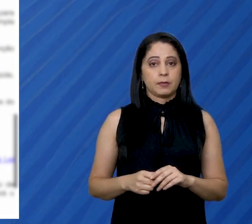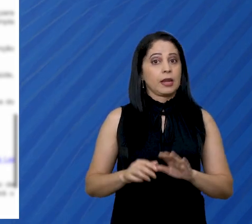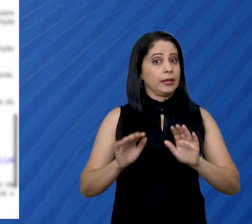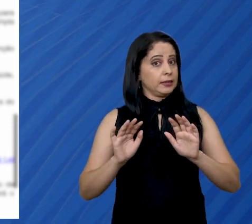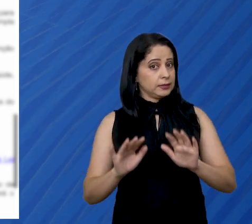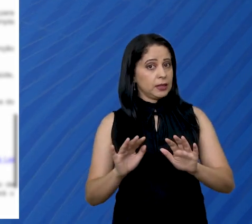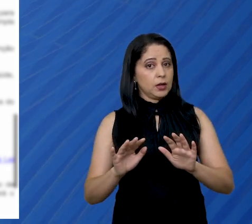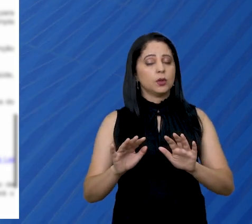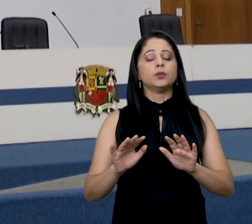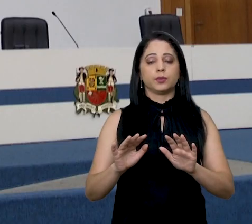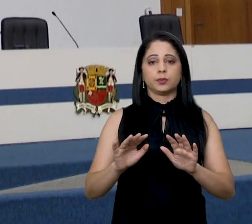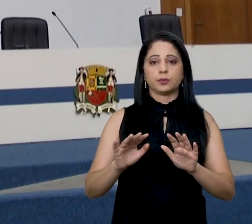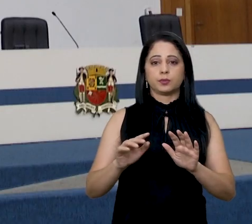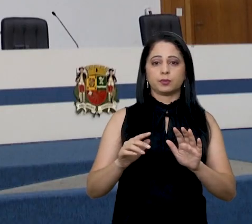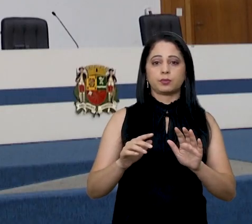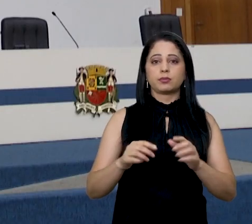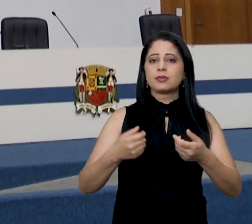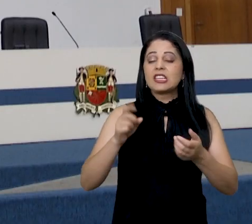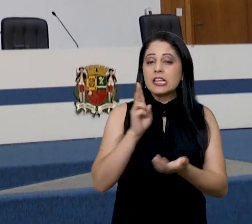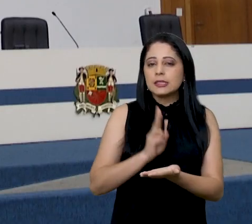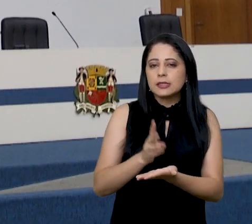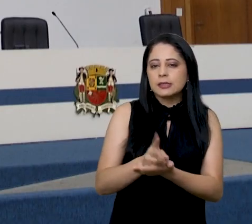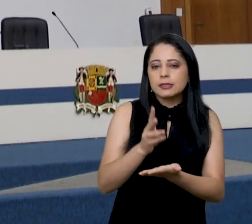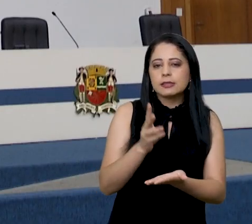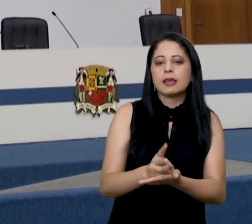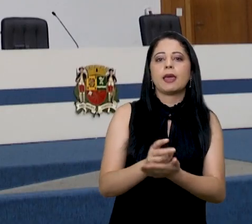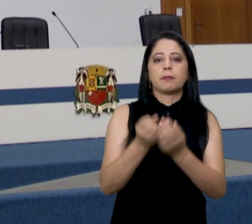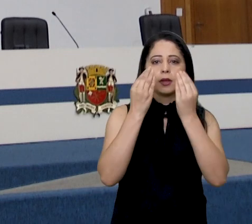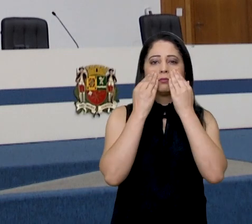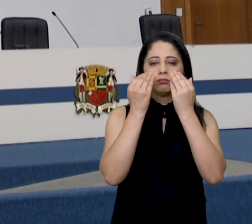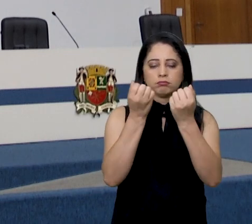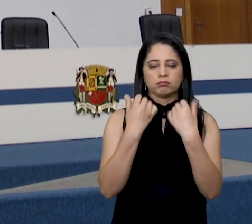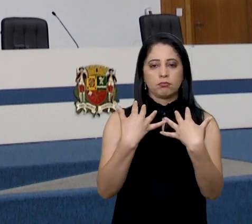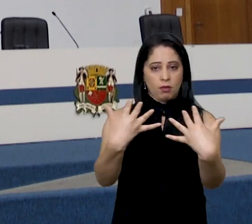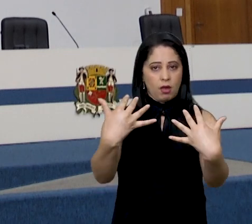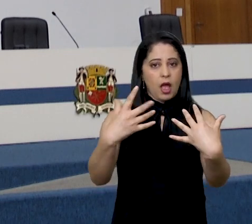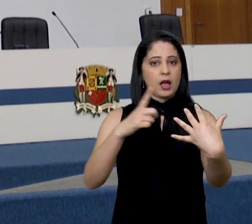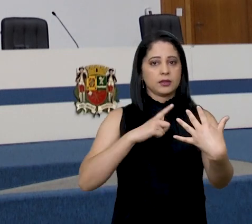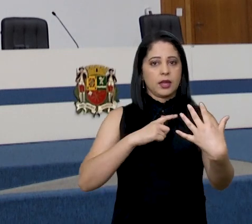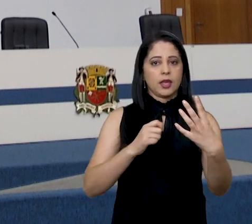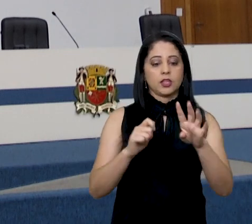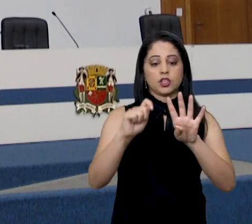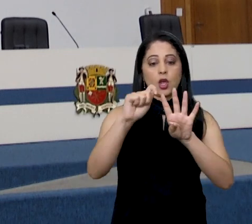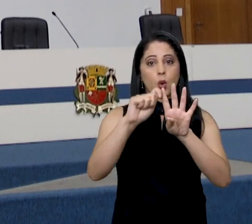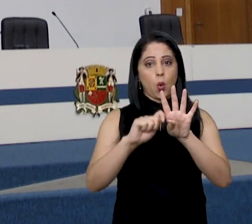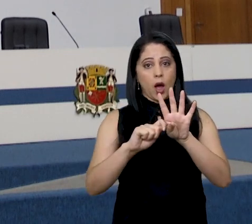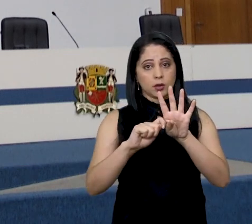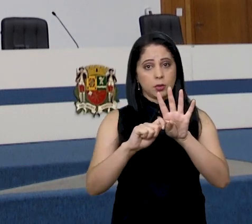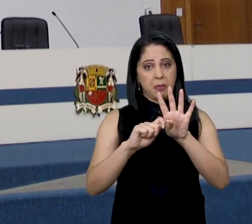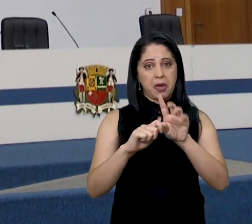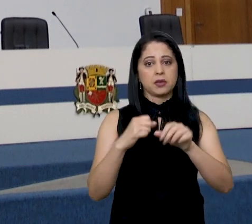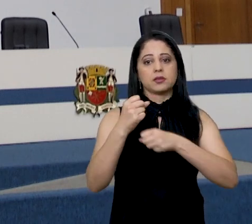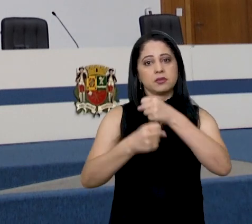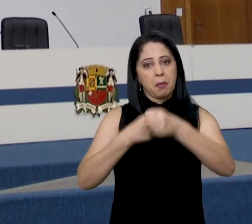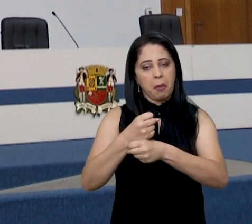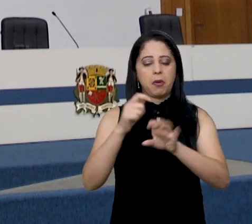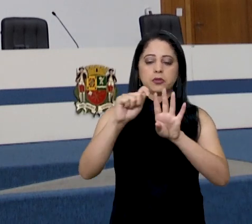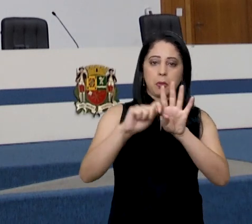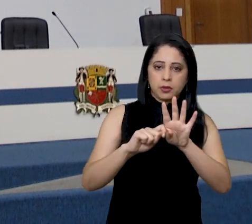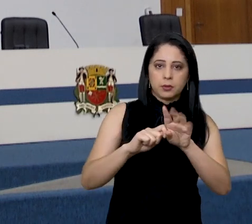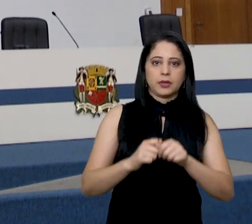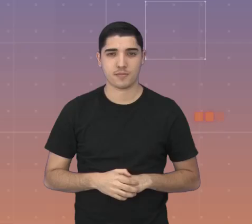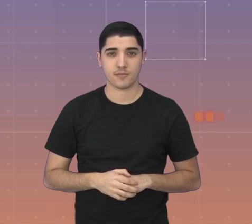a programação anual. Dessa forma, a prestação de contas deve acontecer por meio de audiência pública a cada